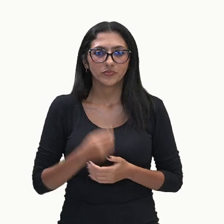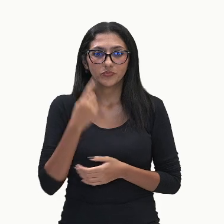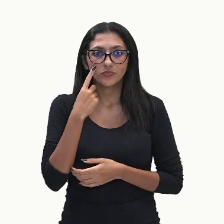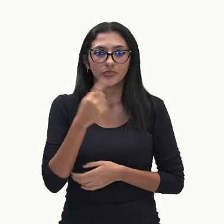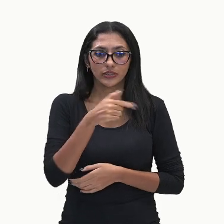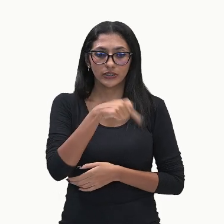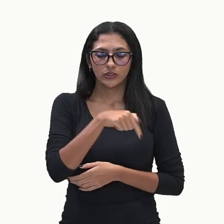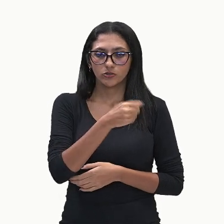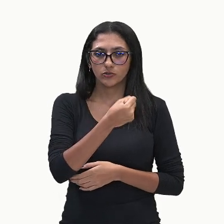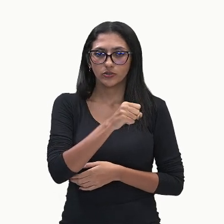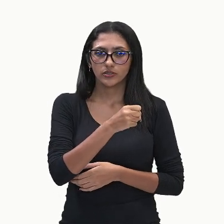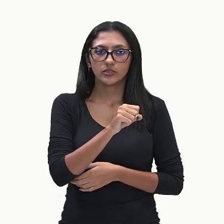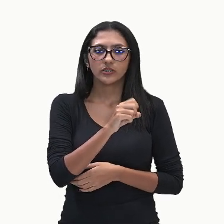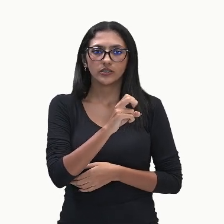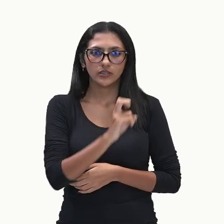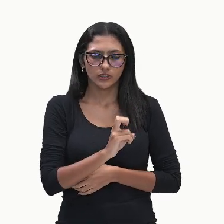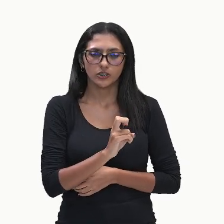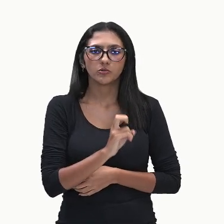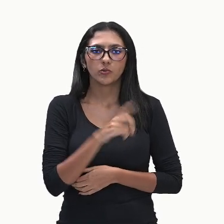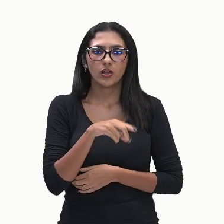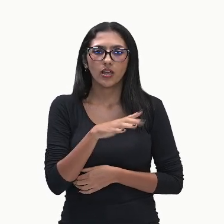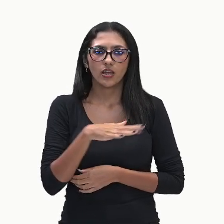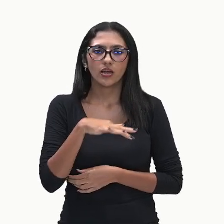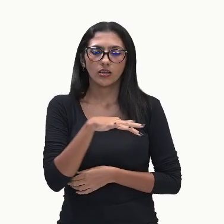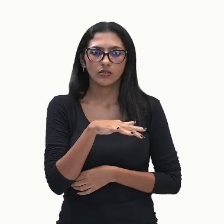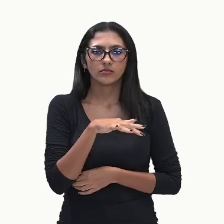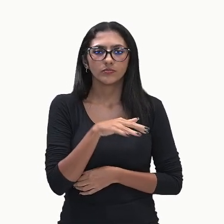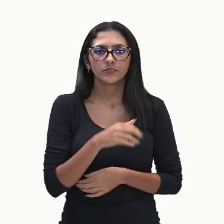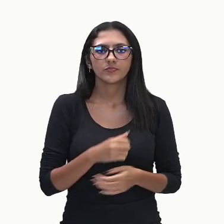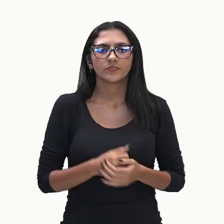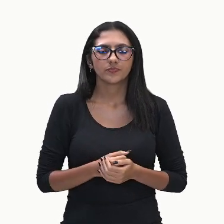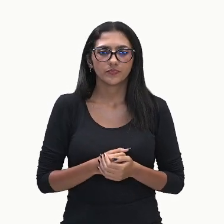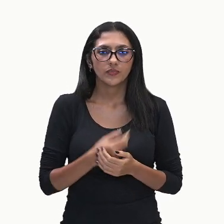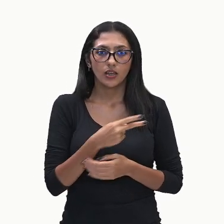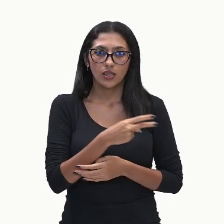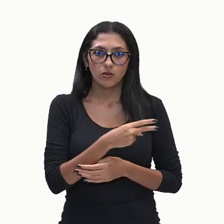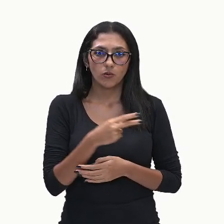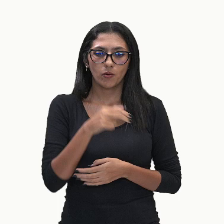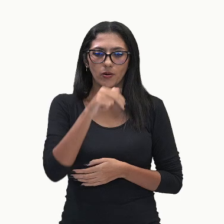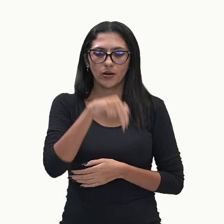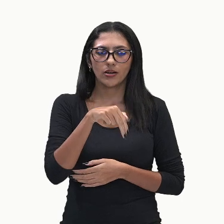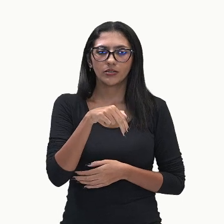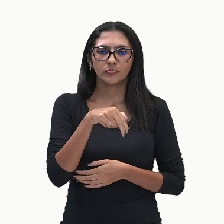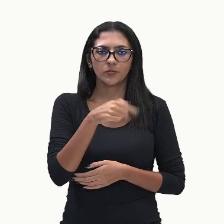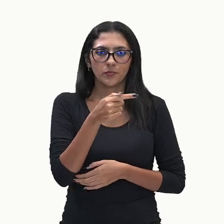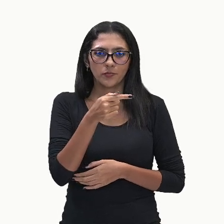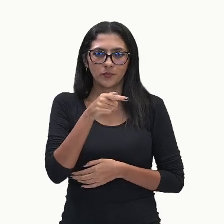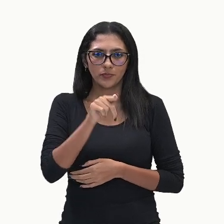785, que é o valor da área total, é igual a π, só refazer aqui,